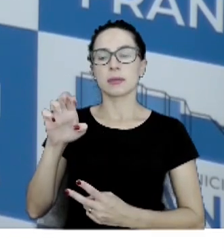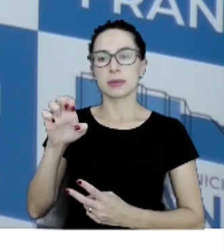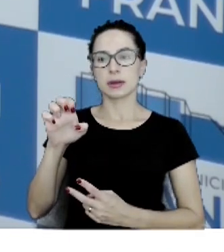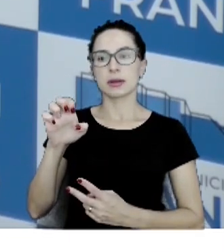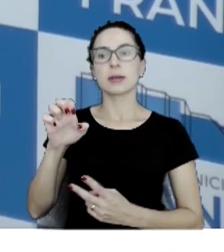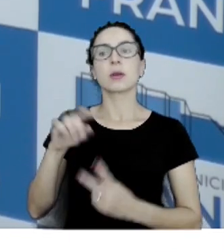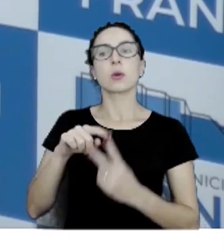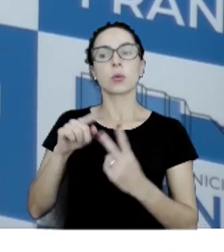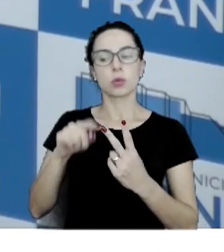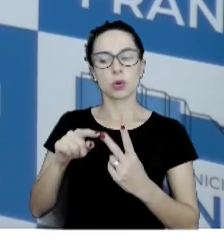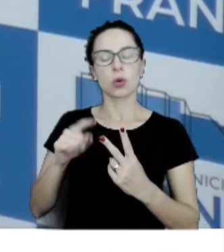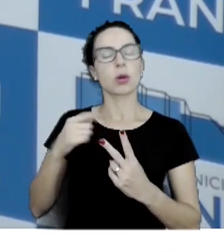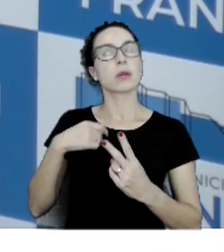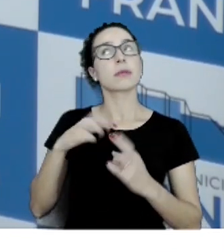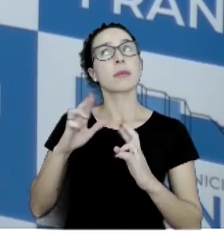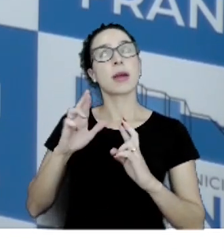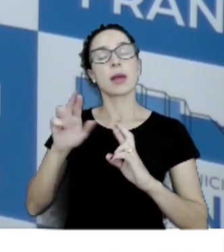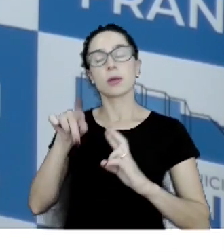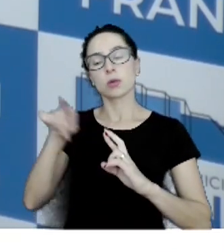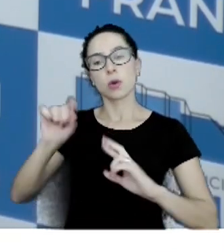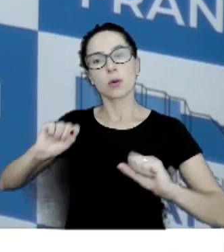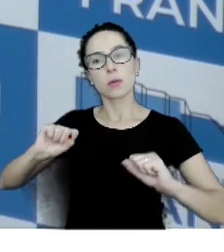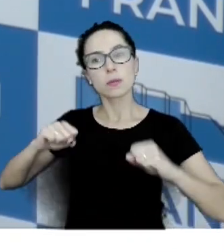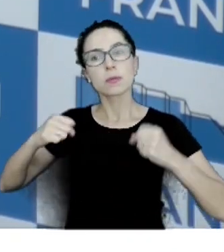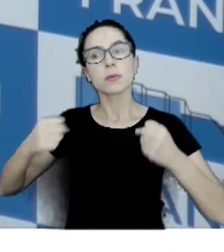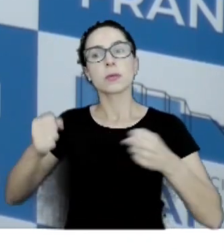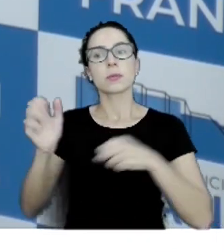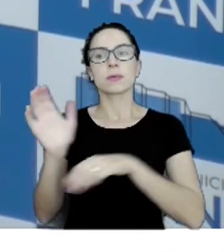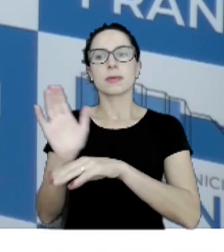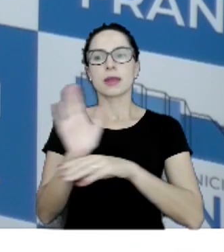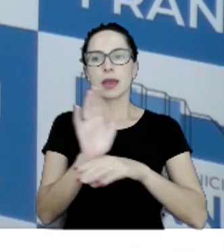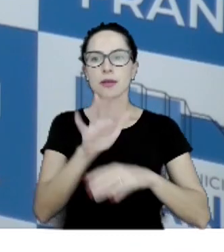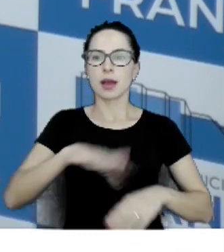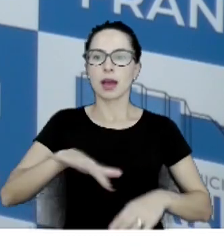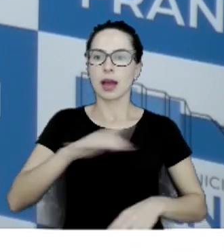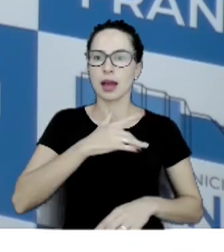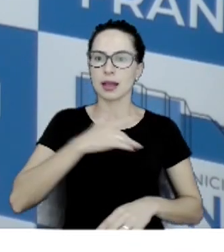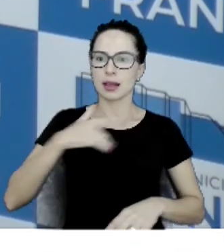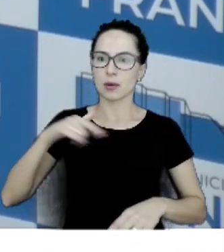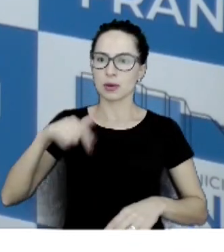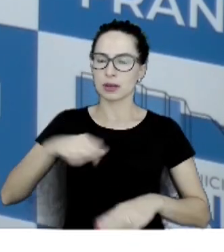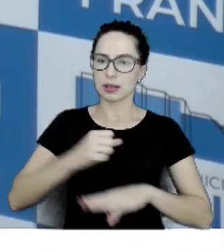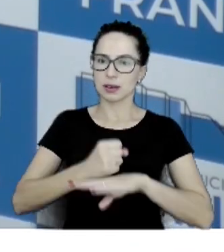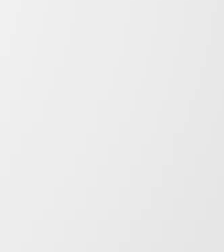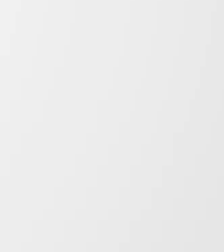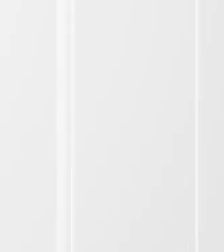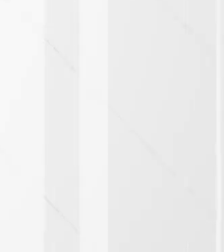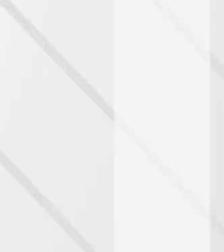empenhe muito aí e ajude a saúde da nossa cidade e da nossa região.